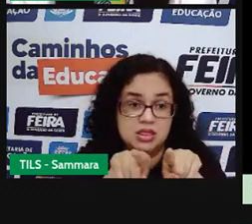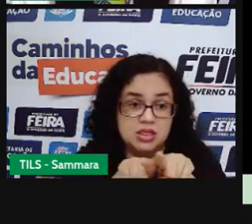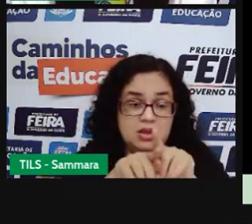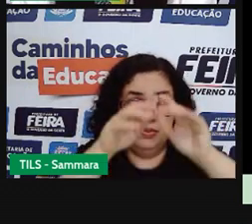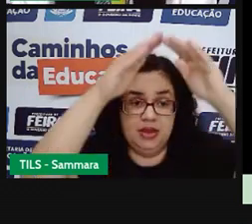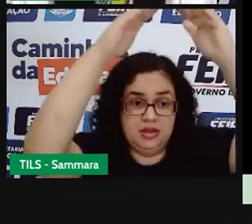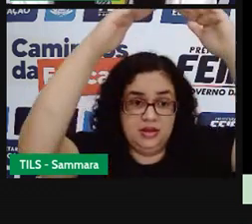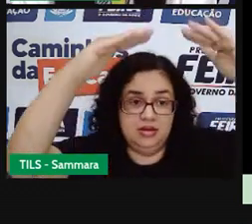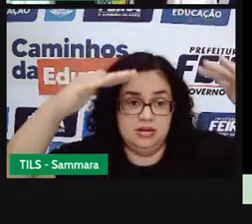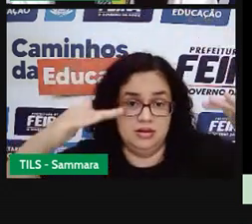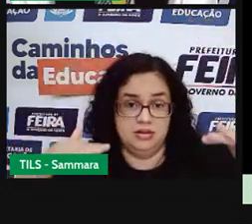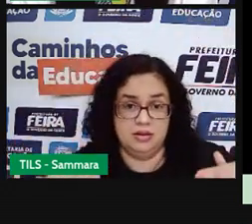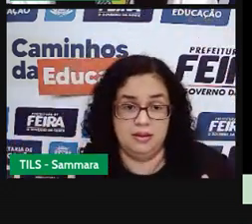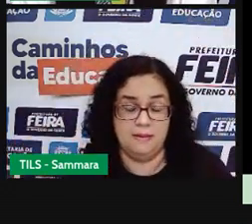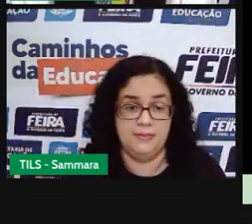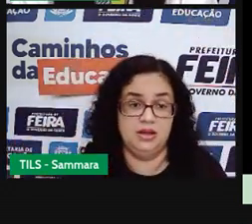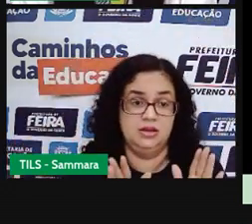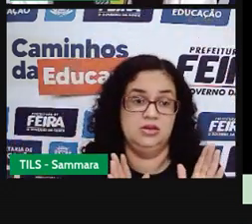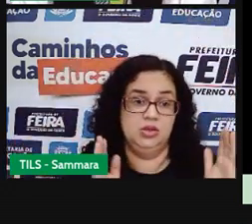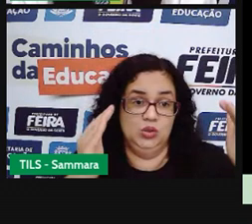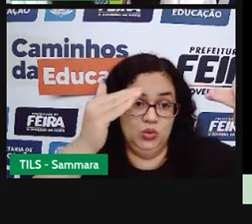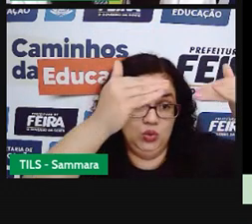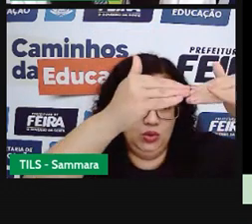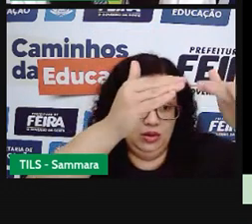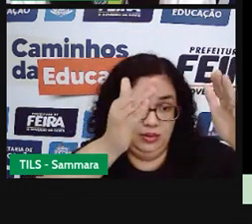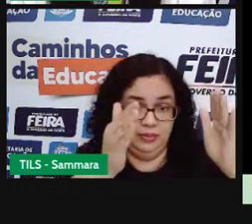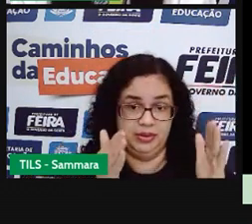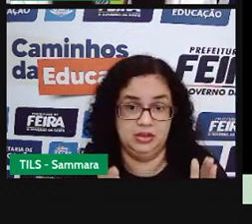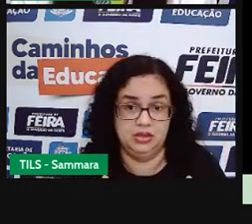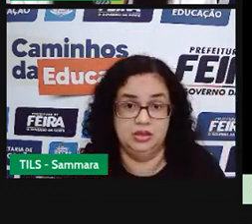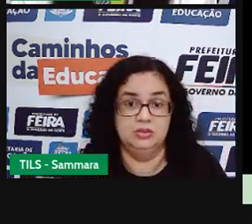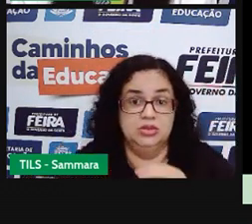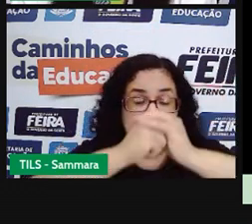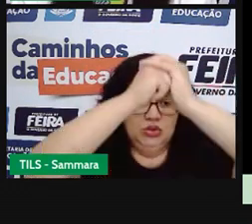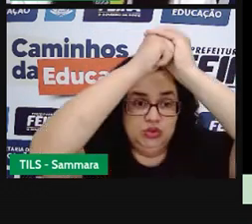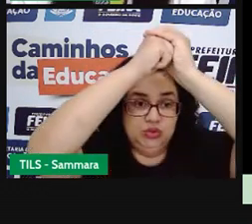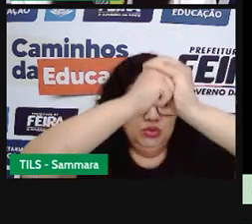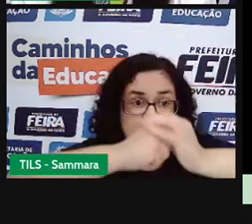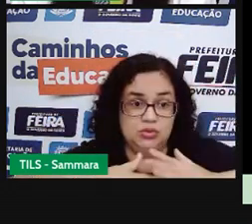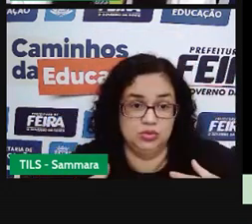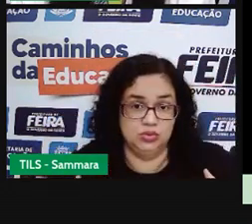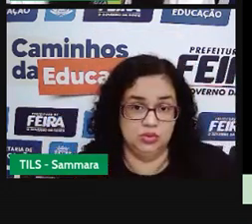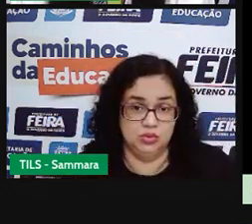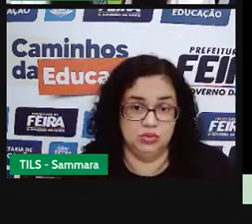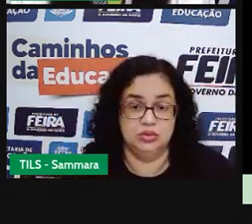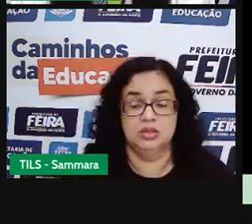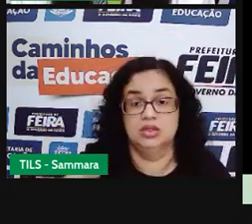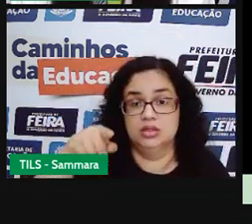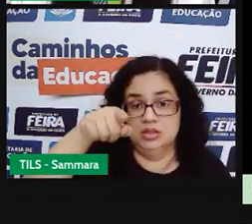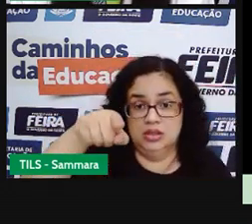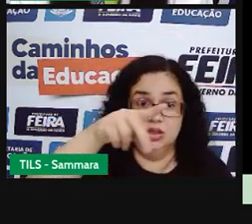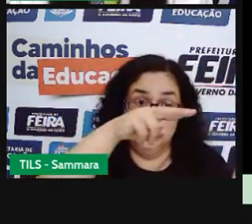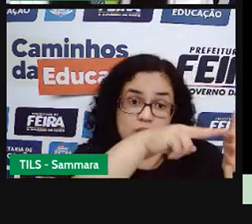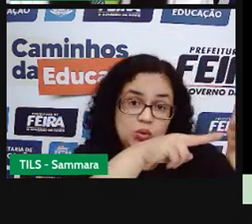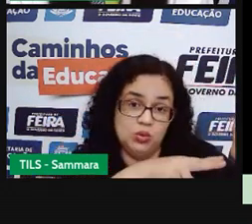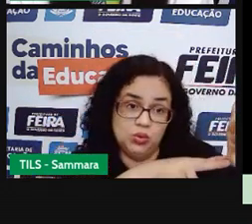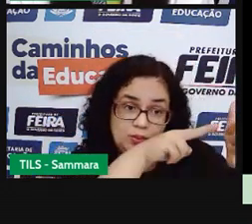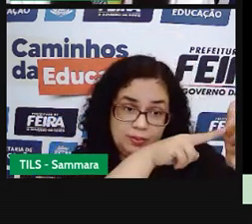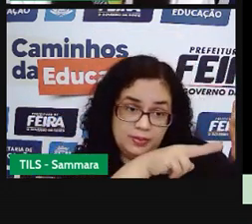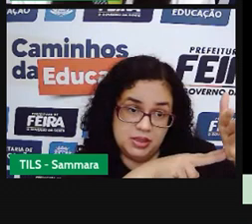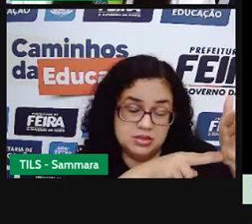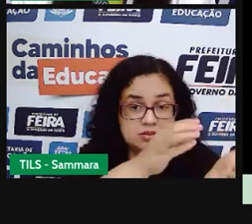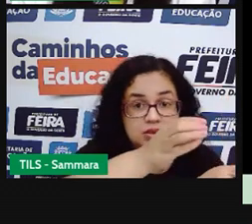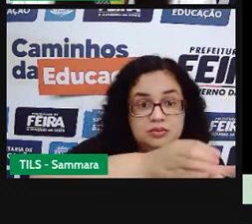da espera do fone do Prisma e do cilindro entre outras figuras